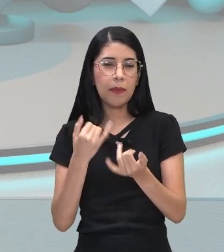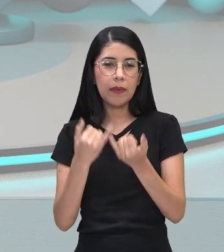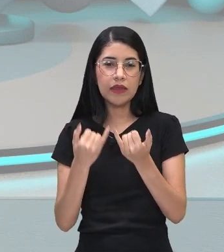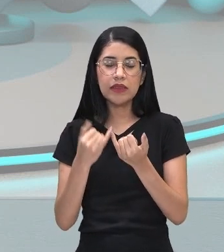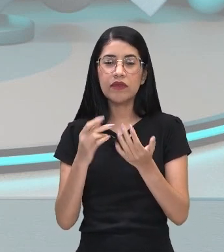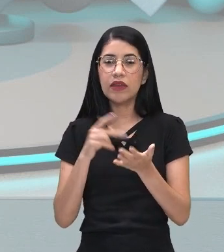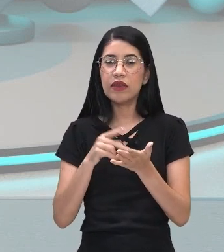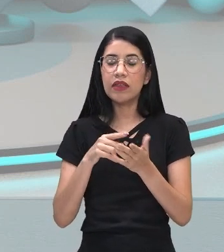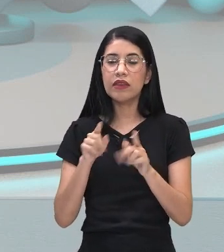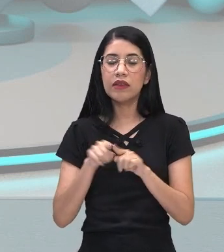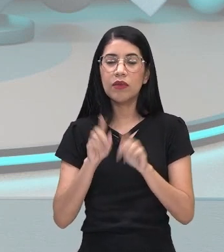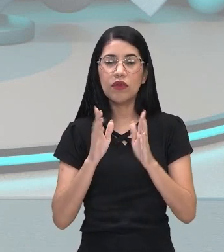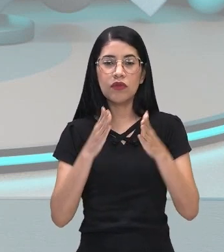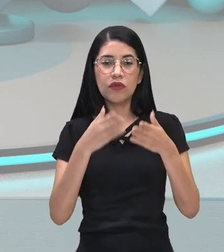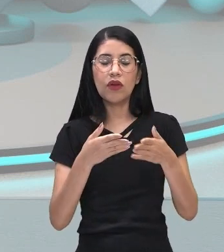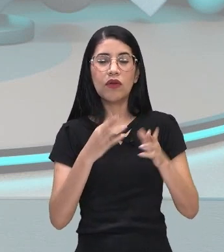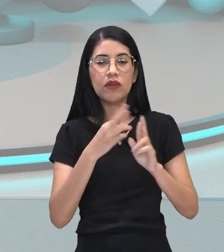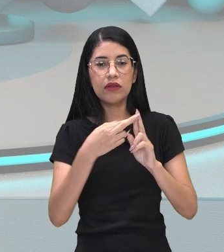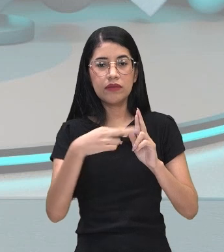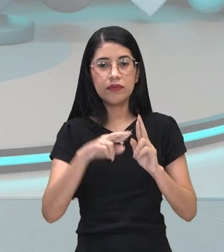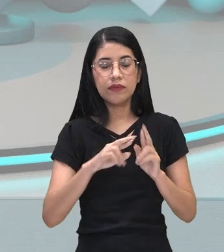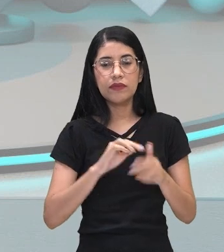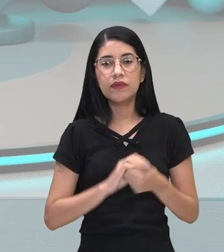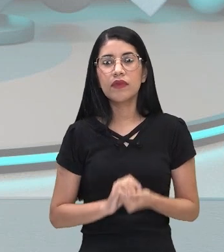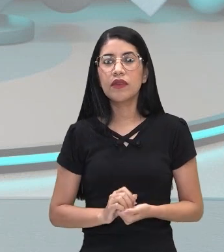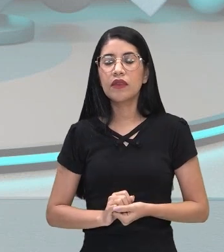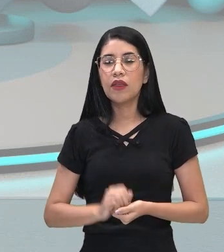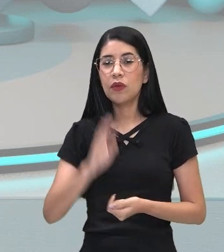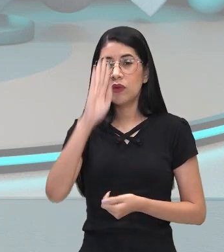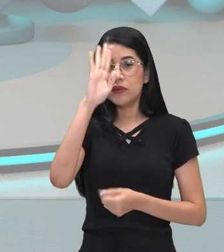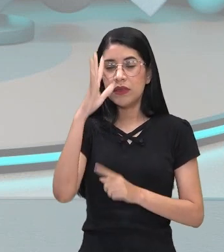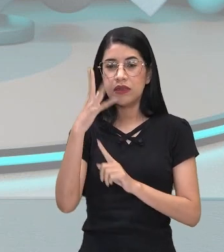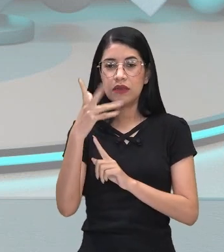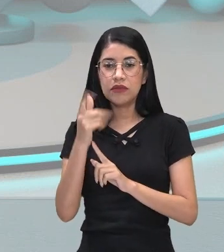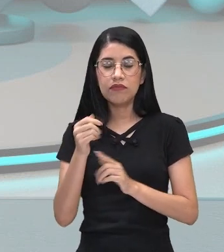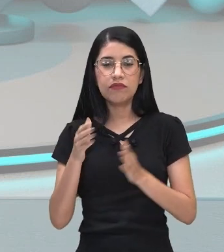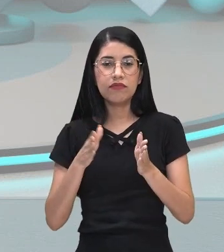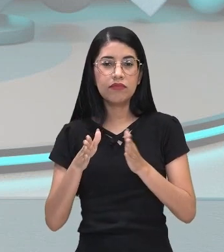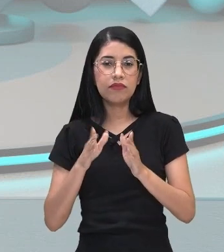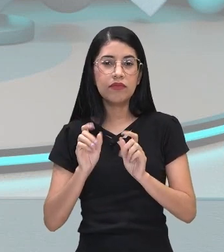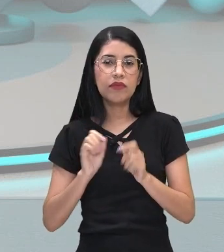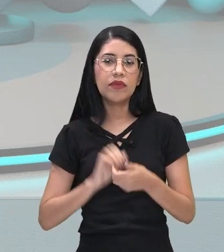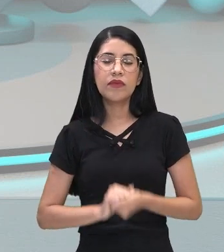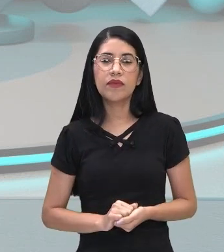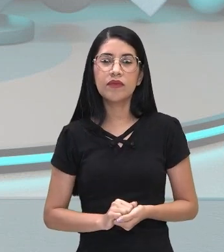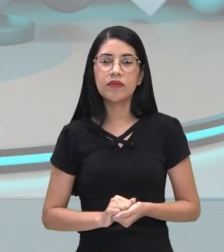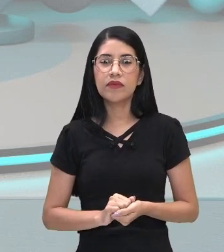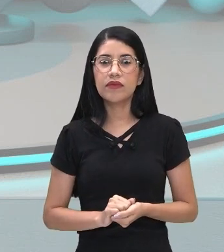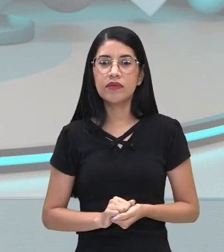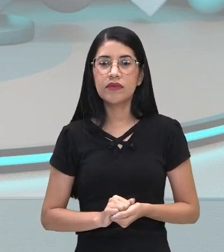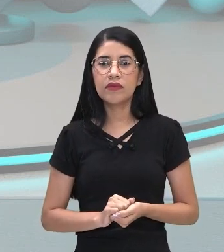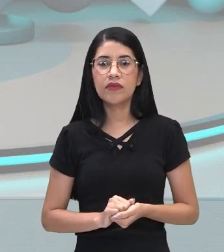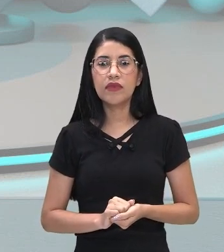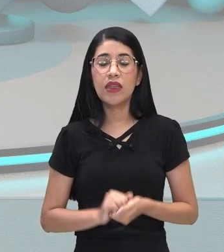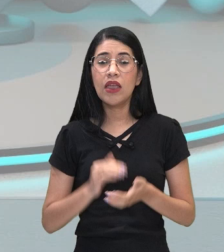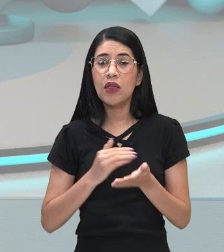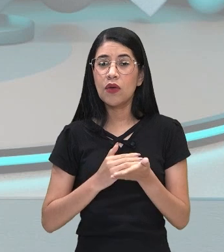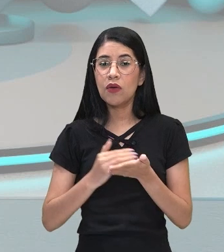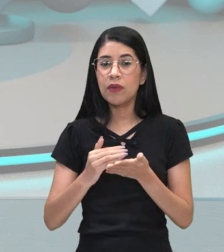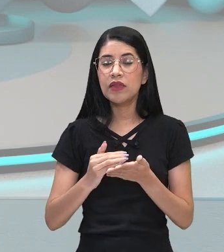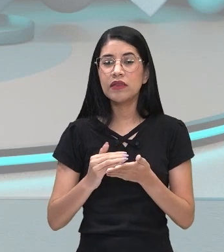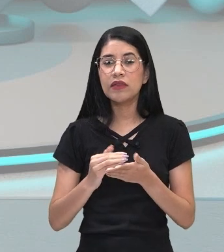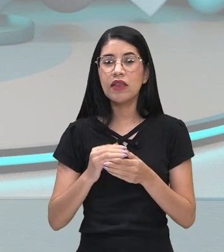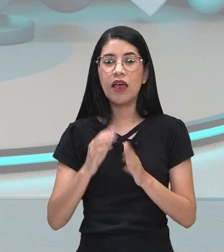temas religiosos. Os principais artistas do período foram os que deram início